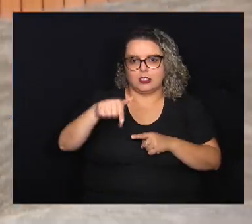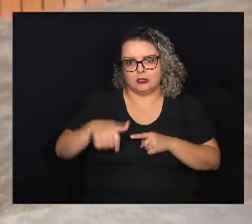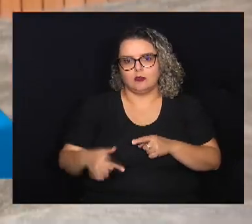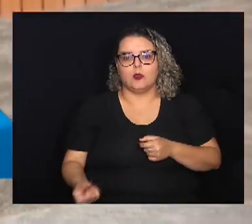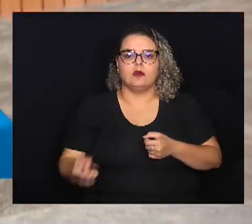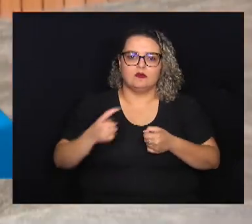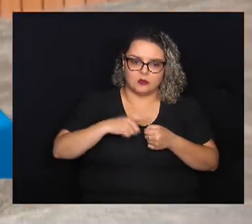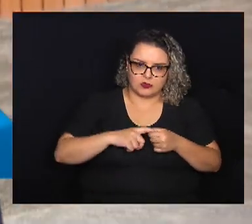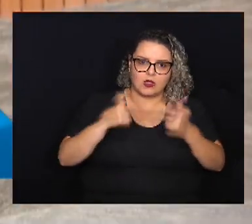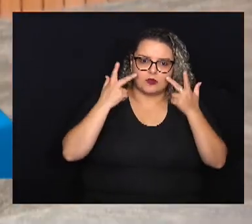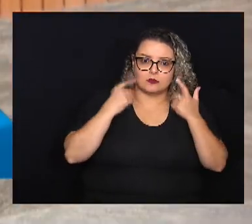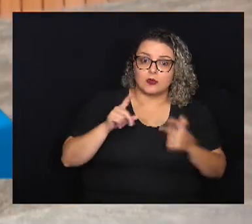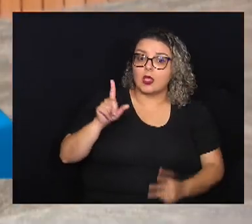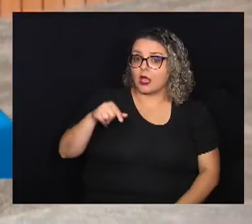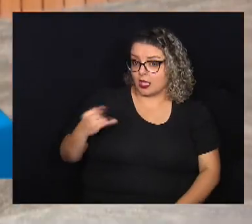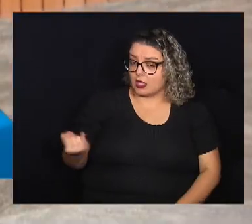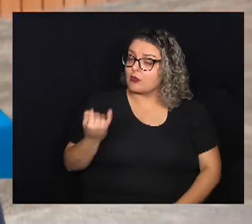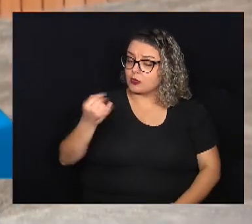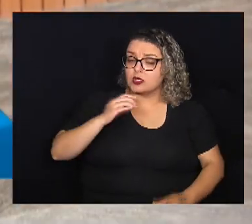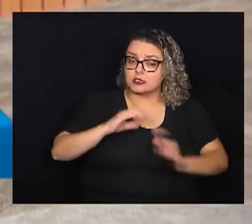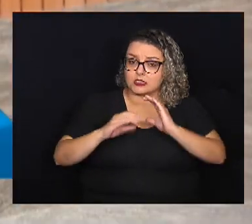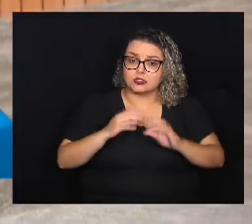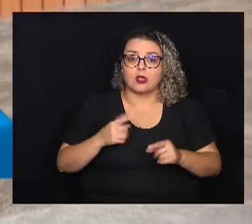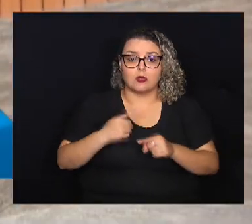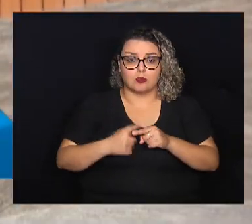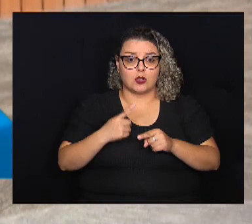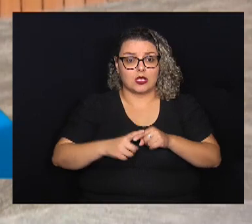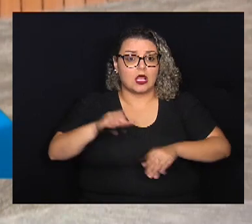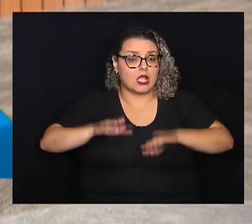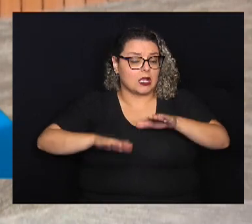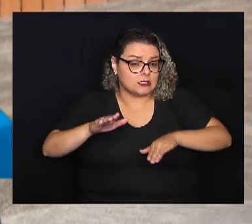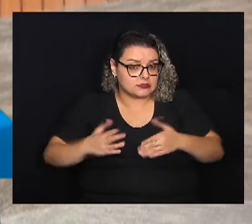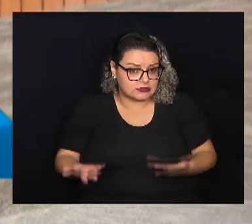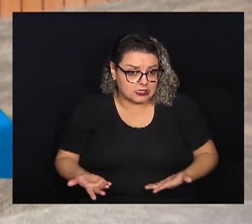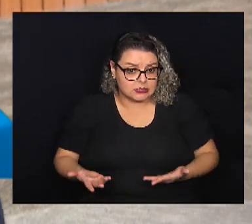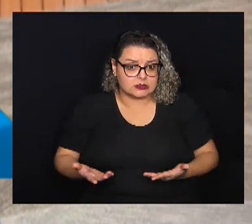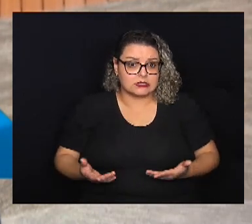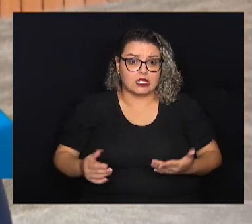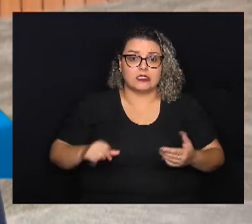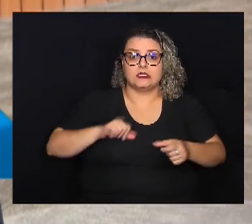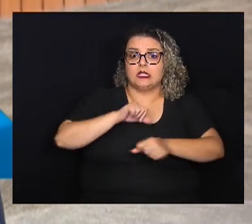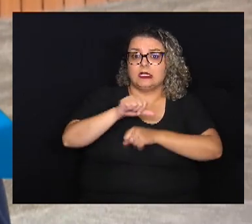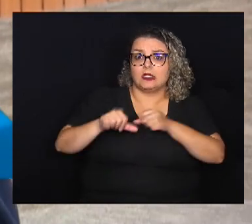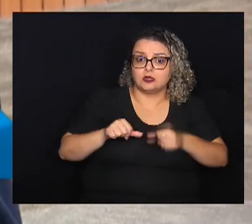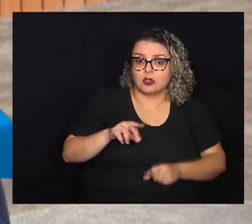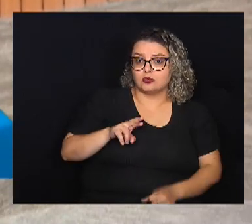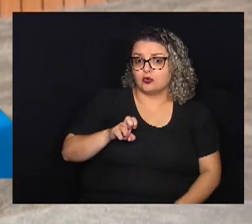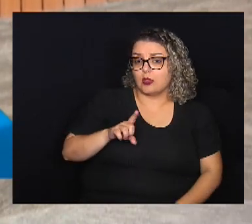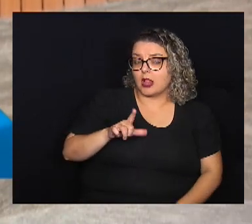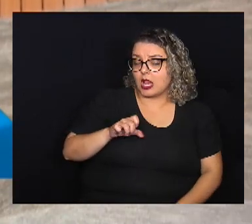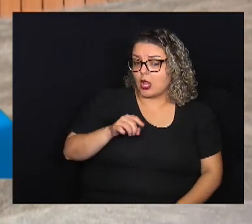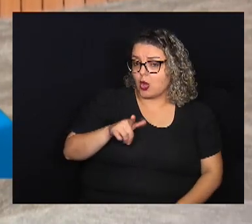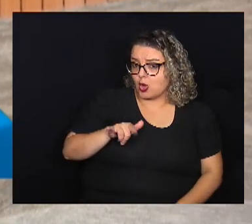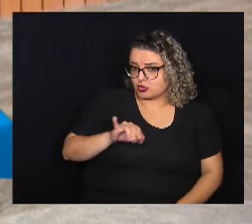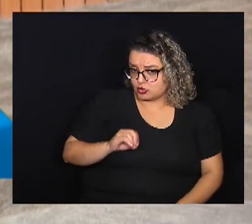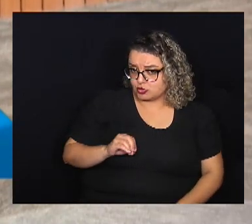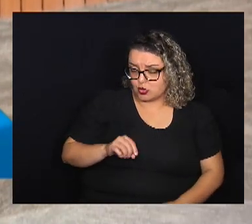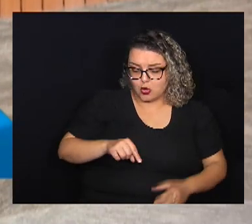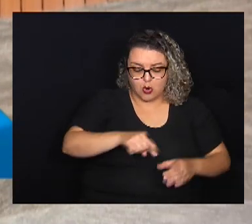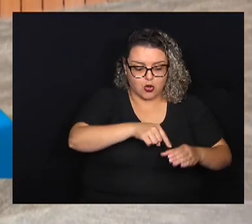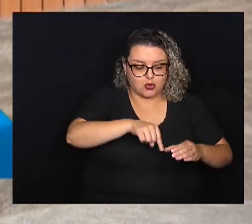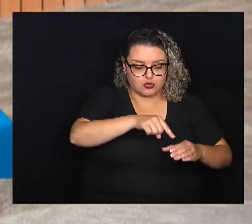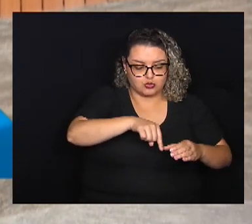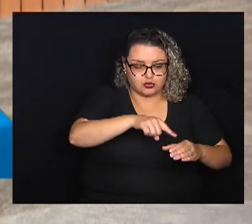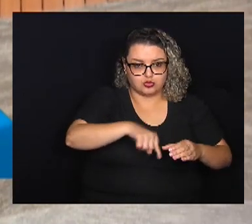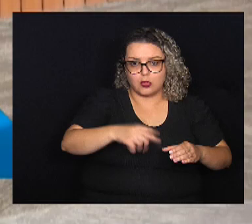isso é muito importante essa comunicação porque muitas vezes até na troca do relógio o munícipe não